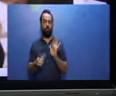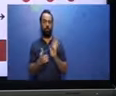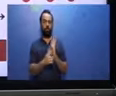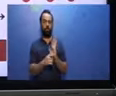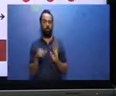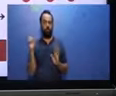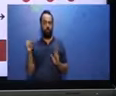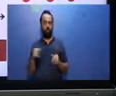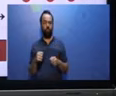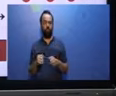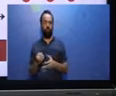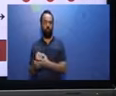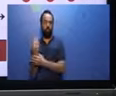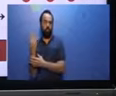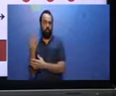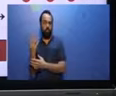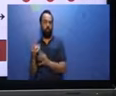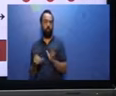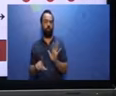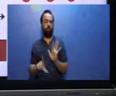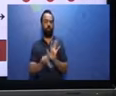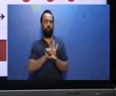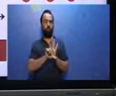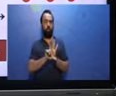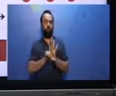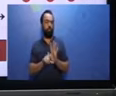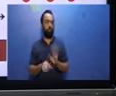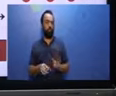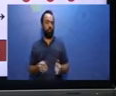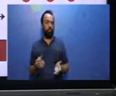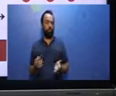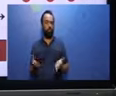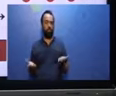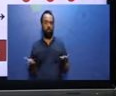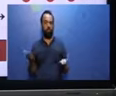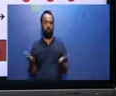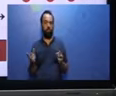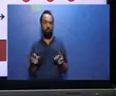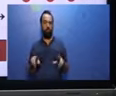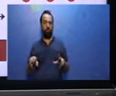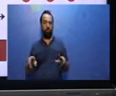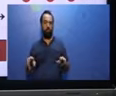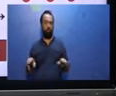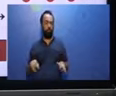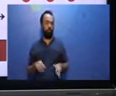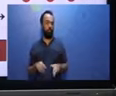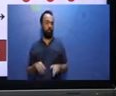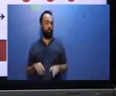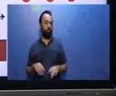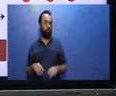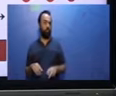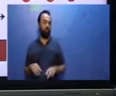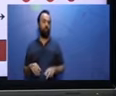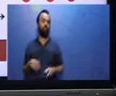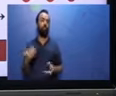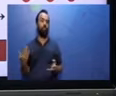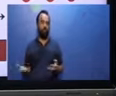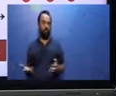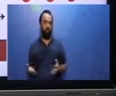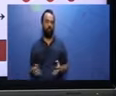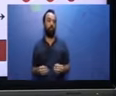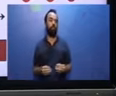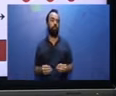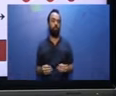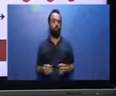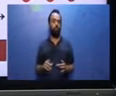massas bom então aqui nós temos é que um sistema fechado a quantidade de matéria ela não é alterada